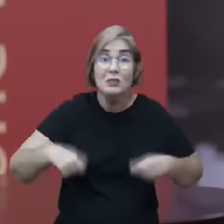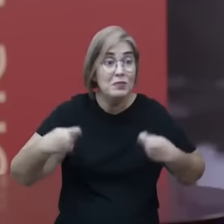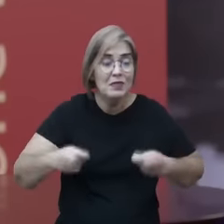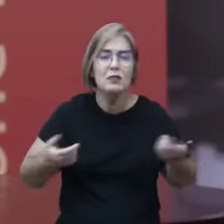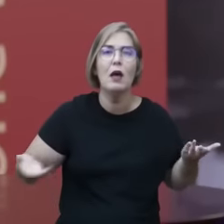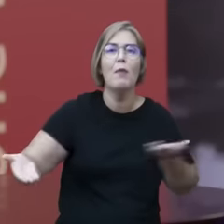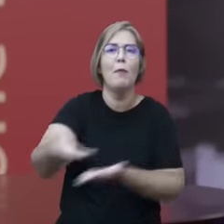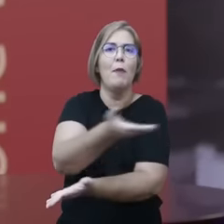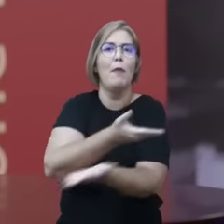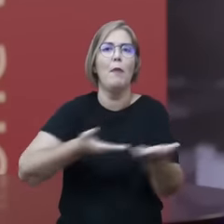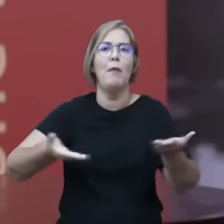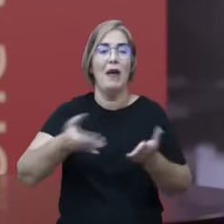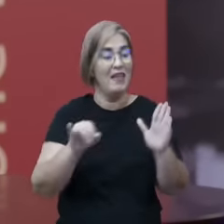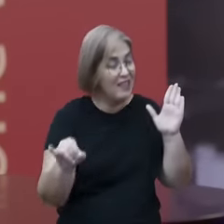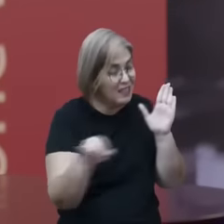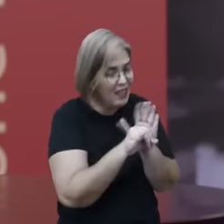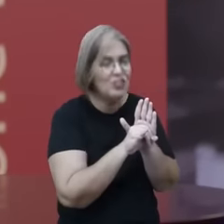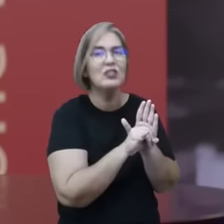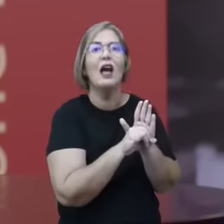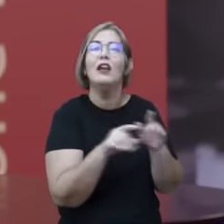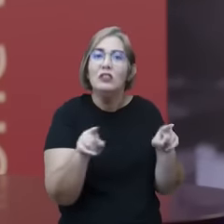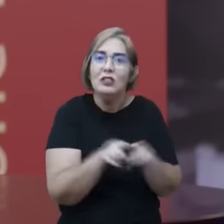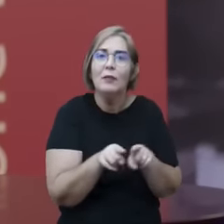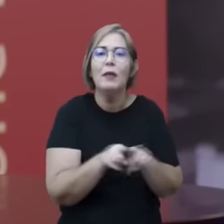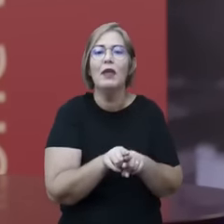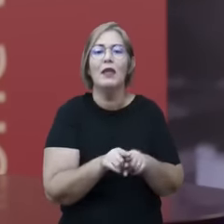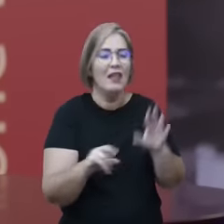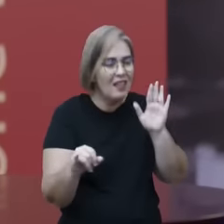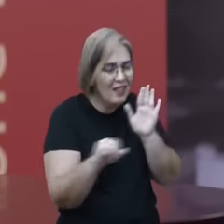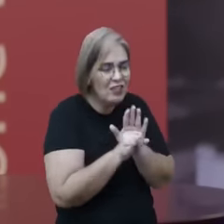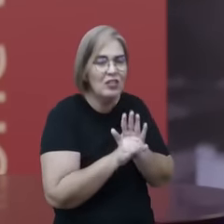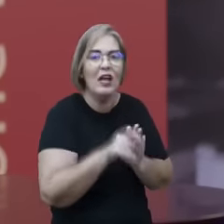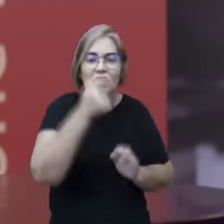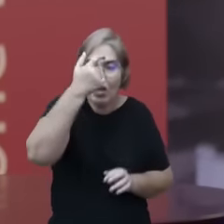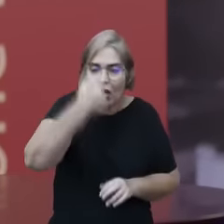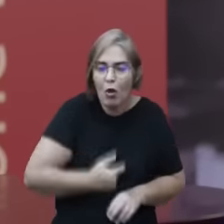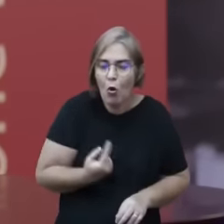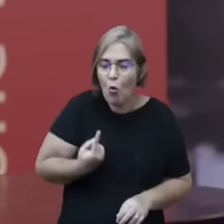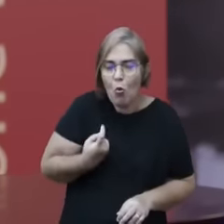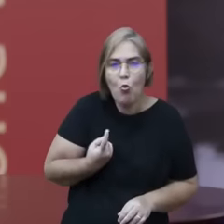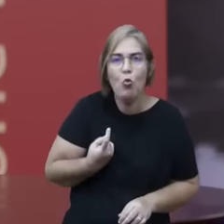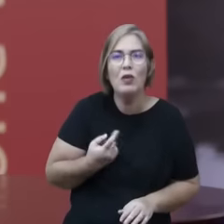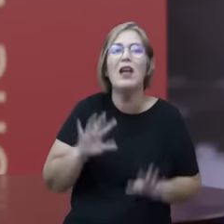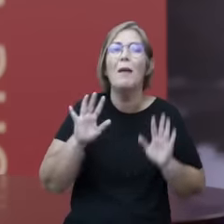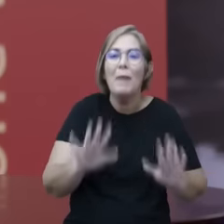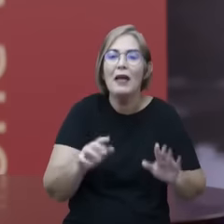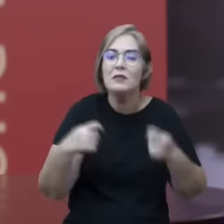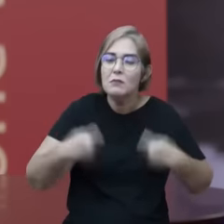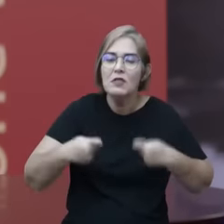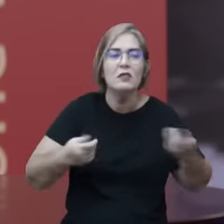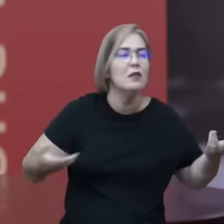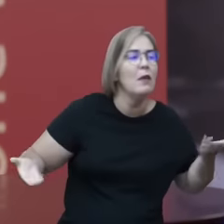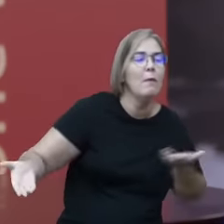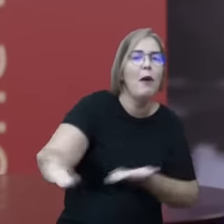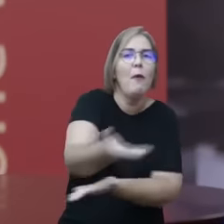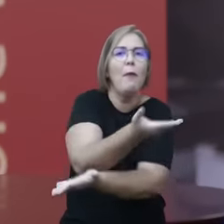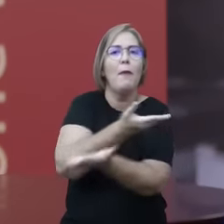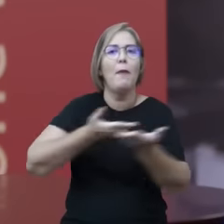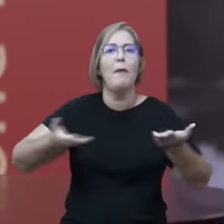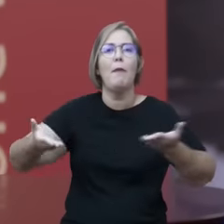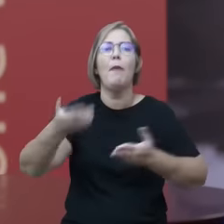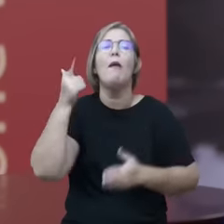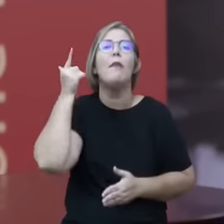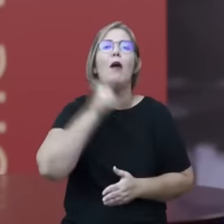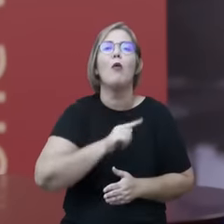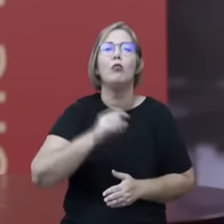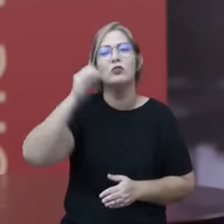identidade implica diferença. Platão já vai dizer isso, né, no sofista. Quando eu descobro o o idêntico, eu